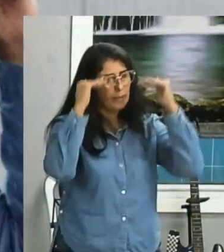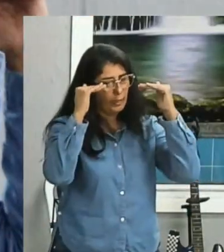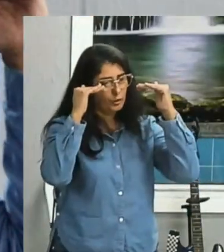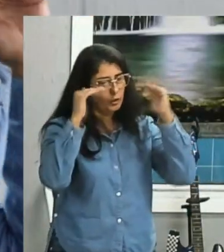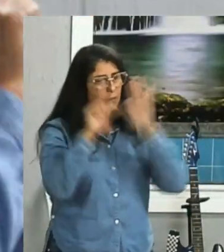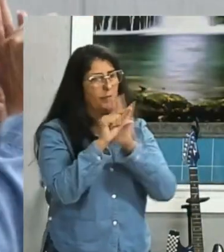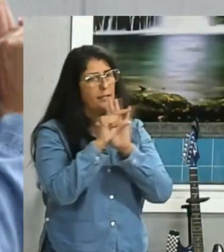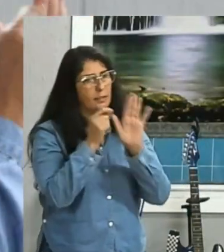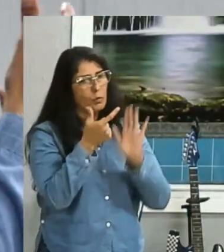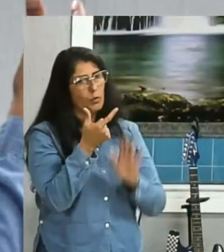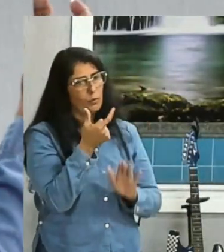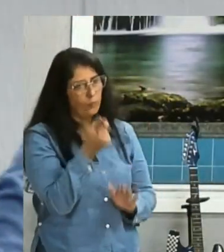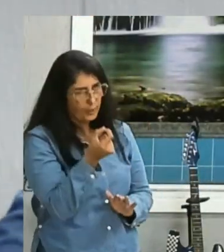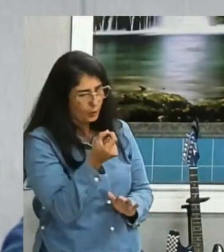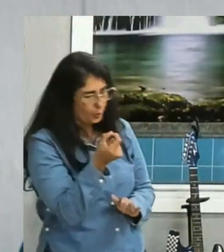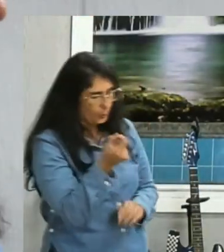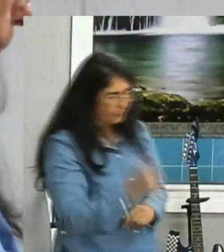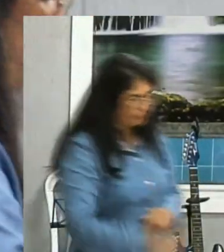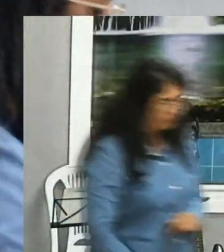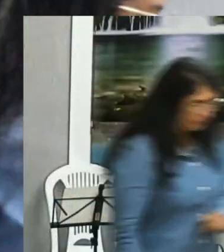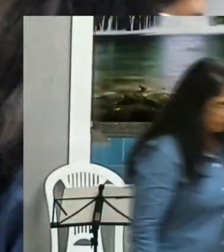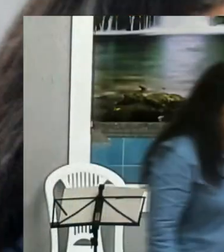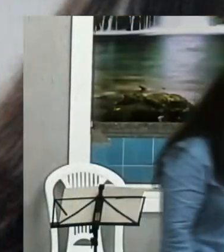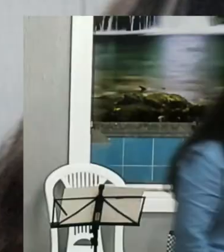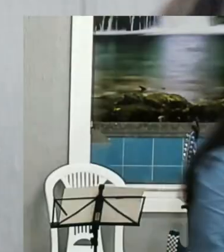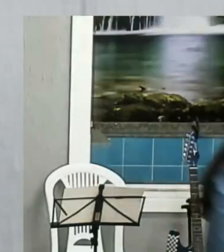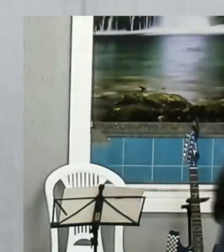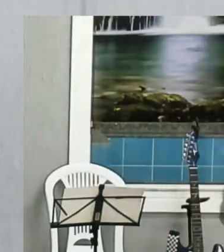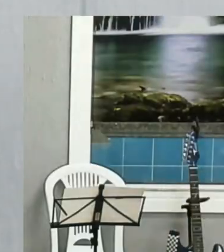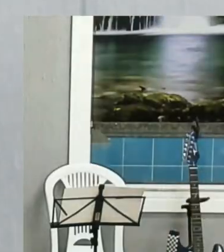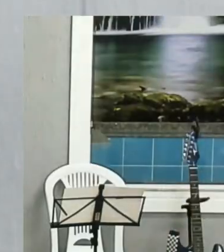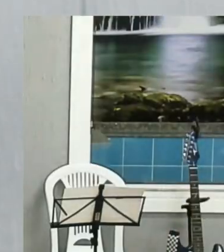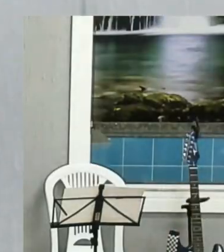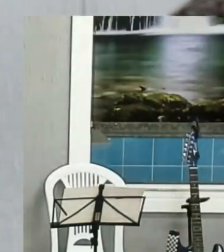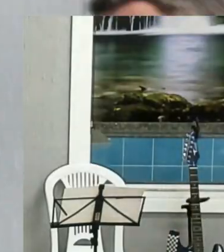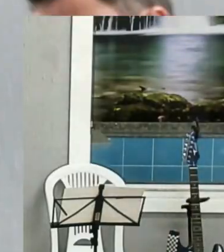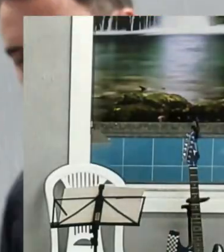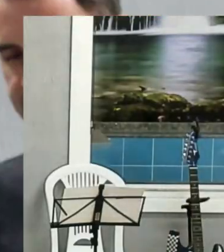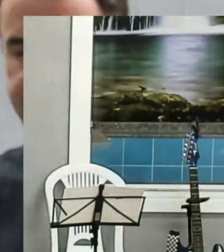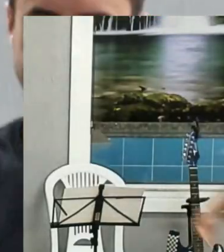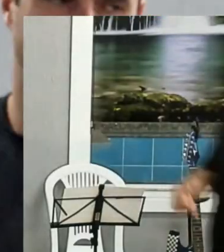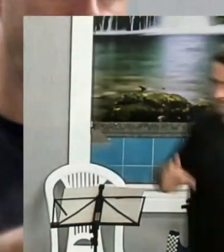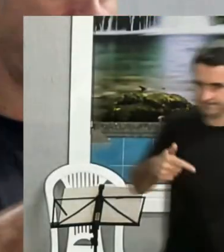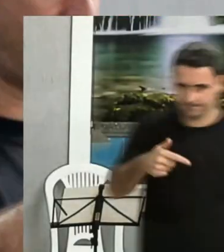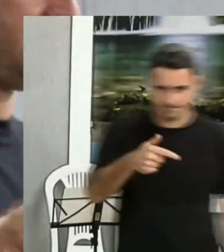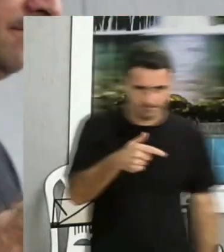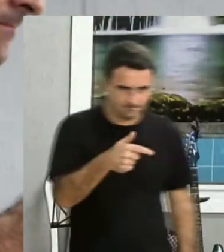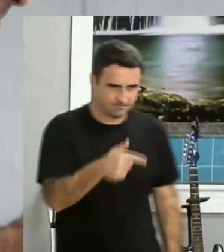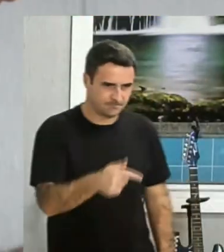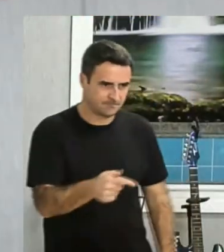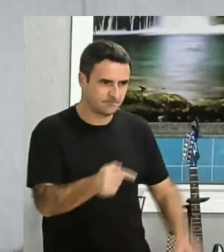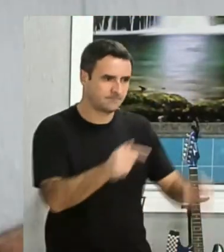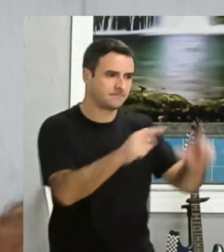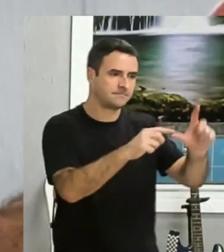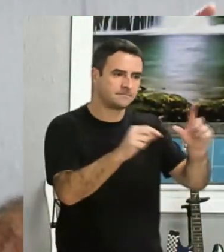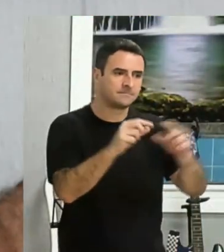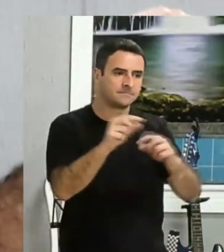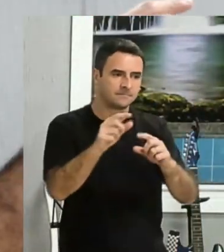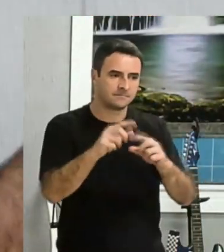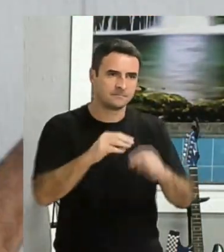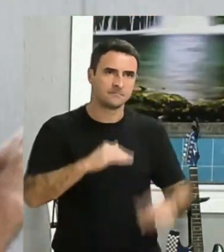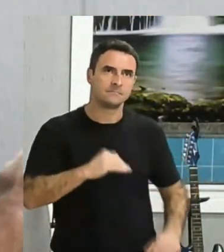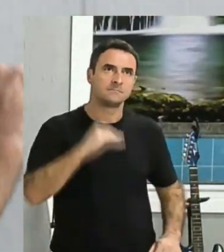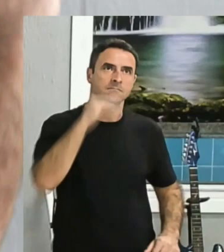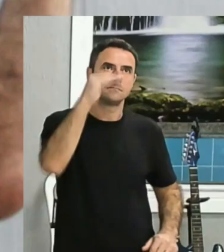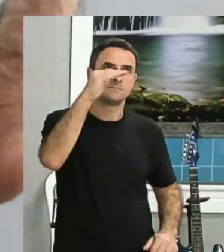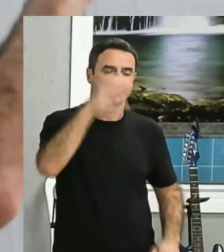20, quanto ao mistério das 7 estrelas da autoridade de Cristo, irmãos,